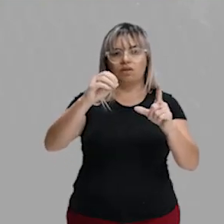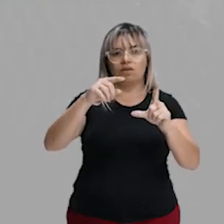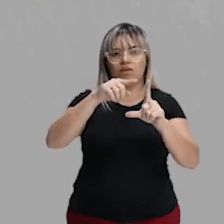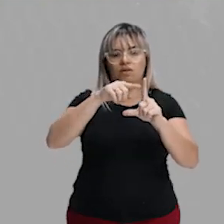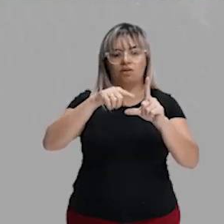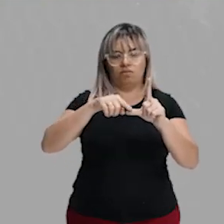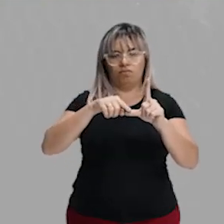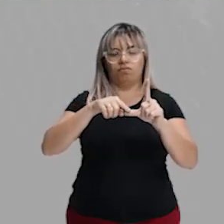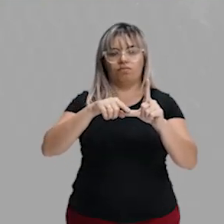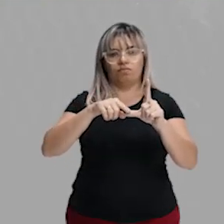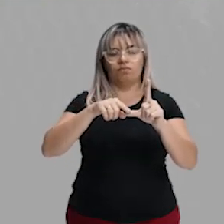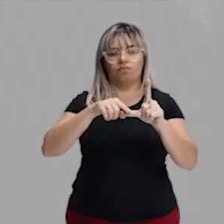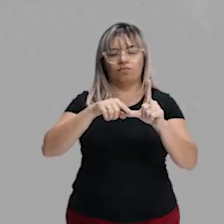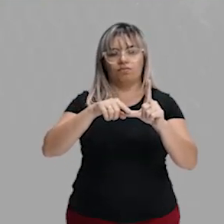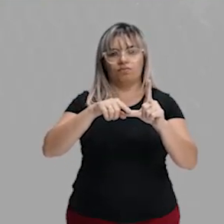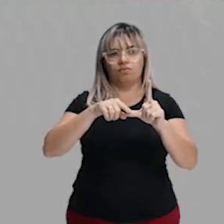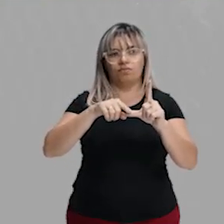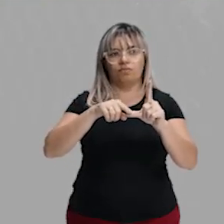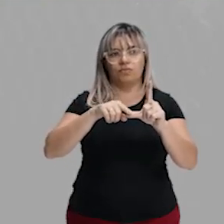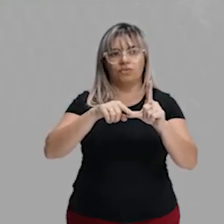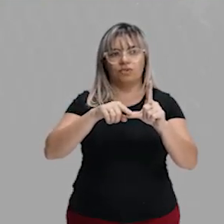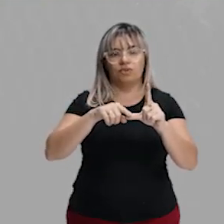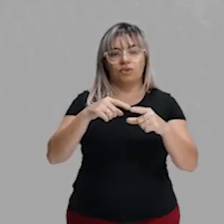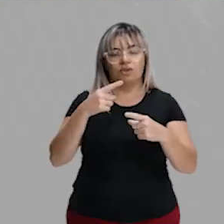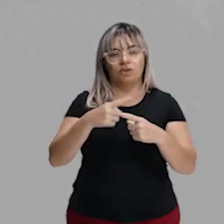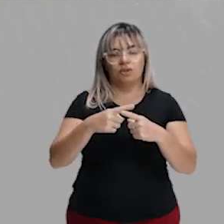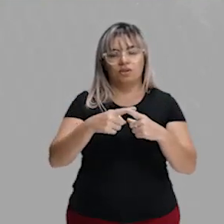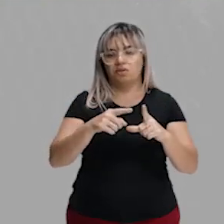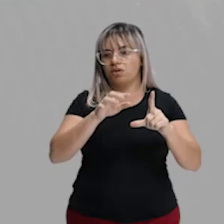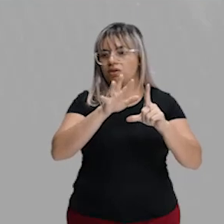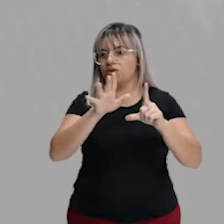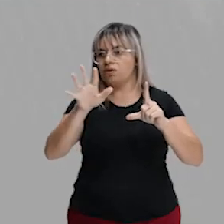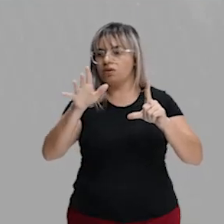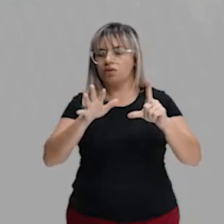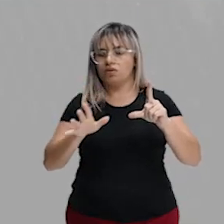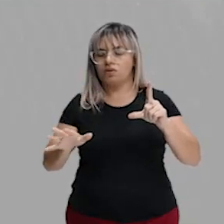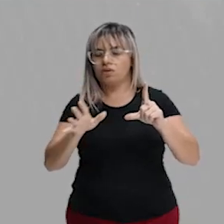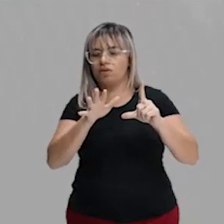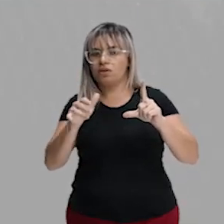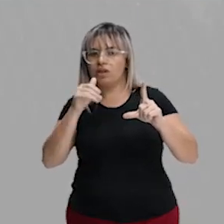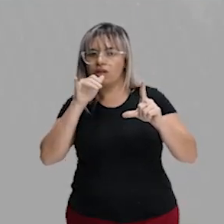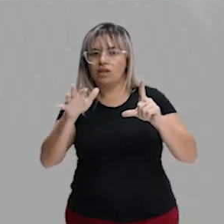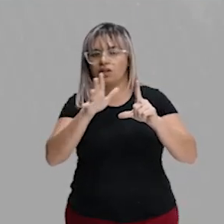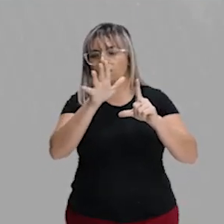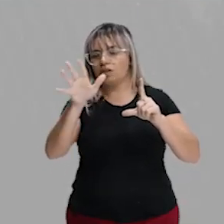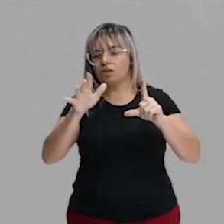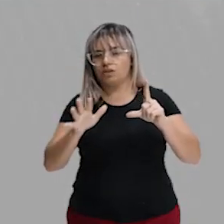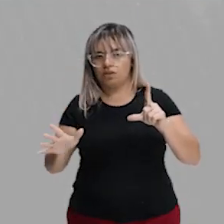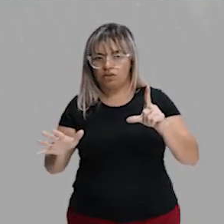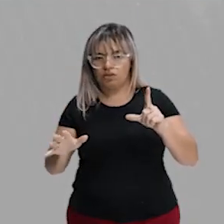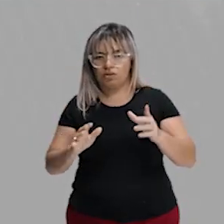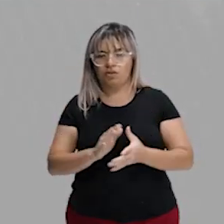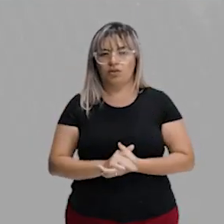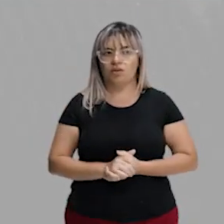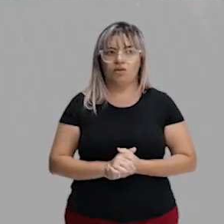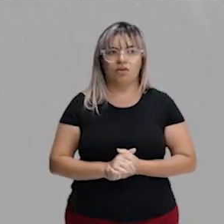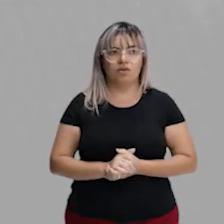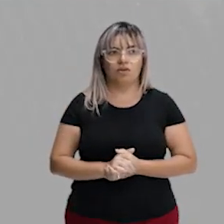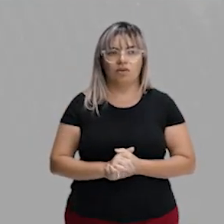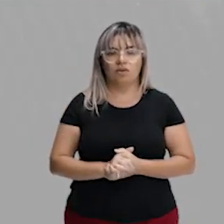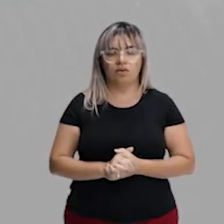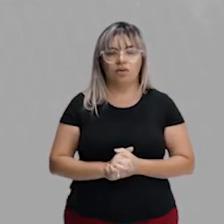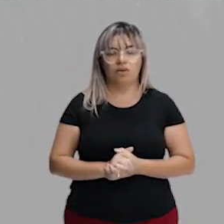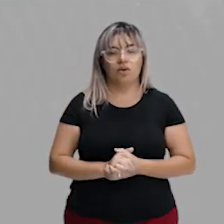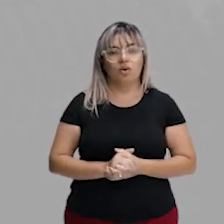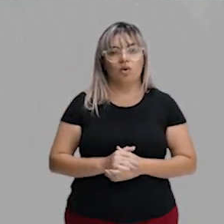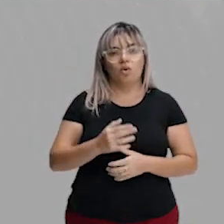Ok? Justamente para que não seja aí dissipado energia. Esse seria um gerador ideal. O nome já diz, ideal vem de